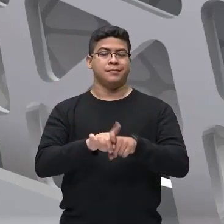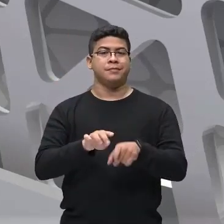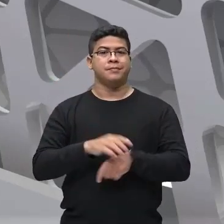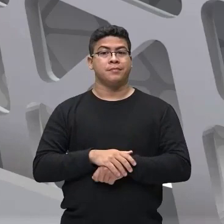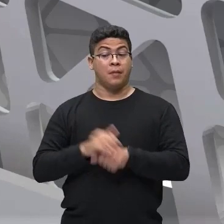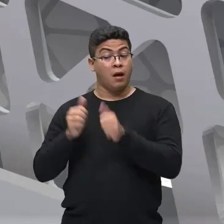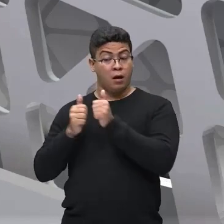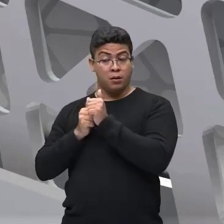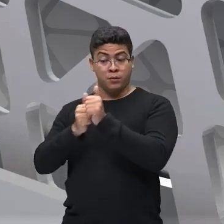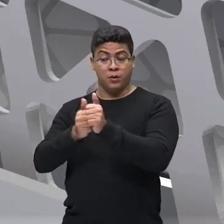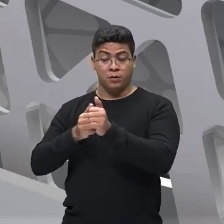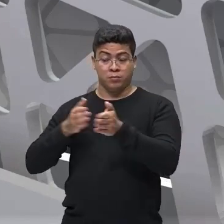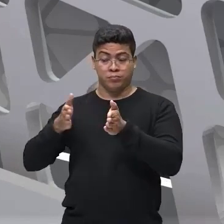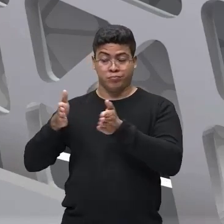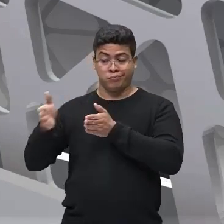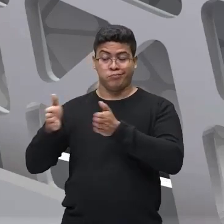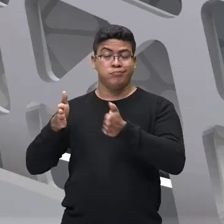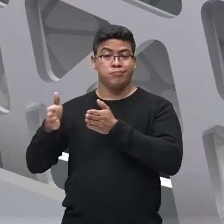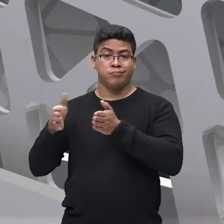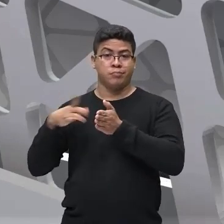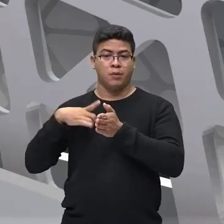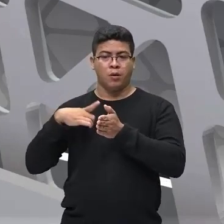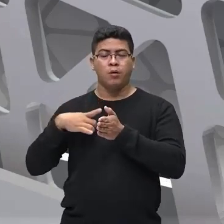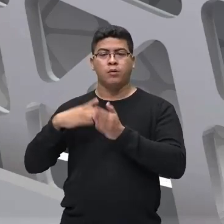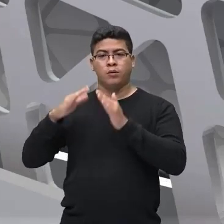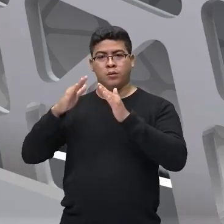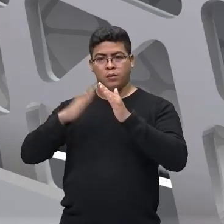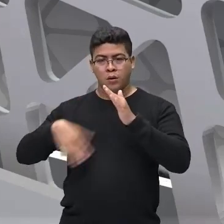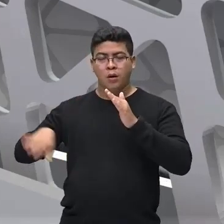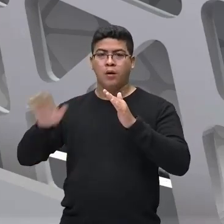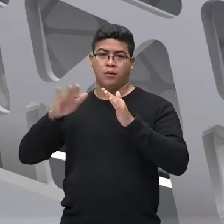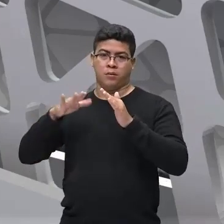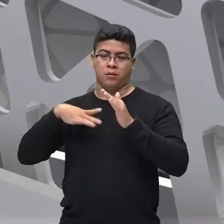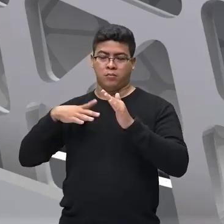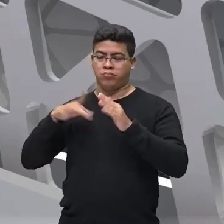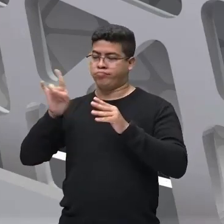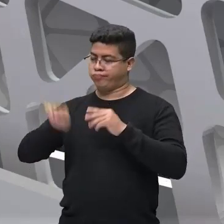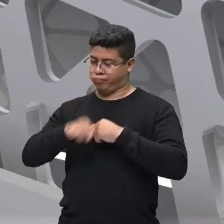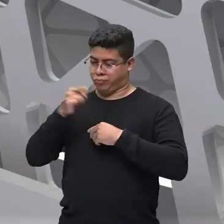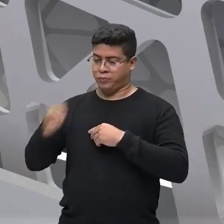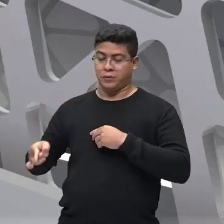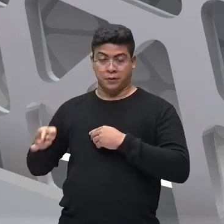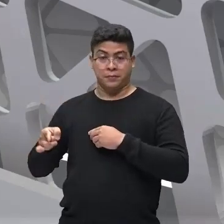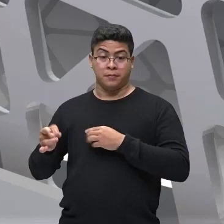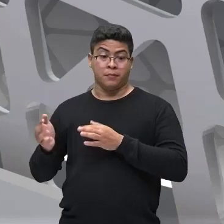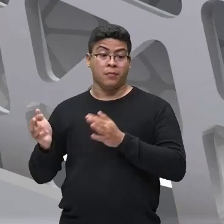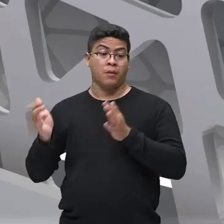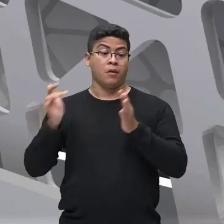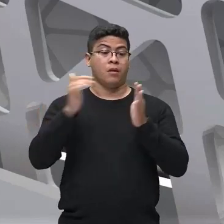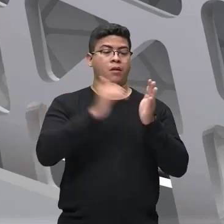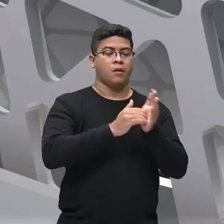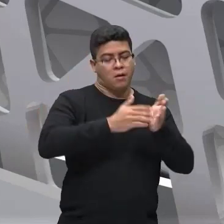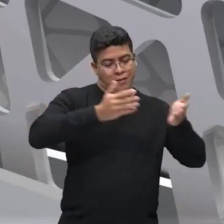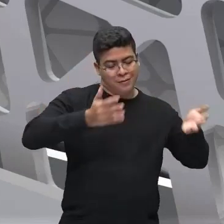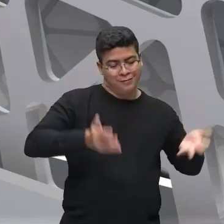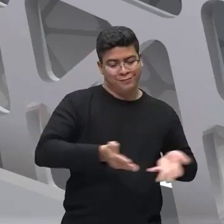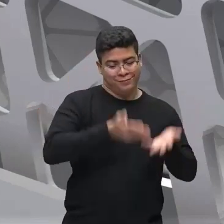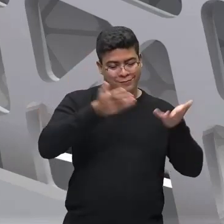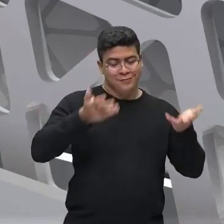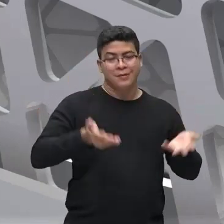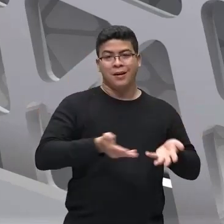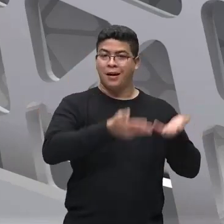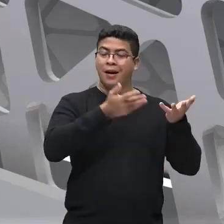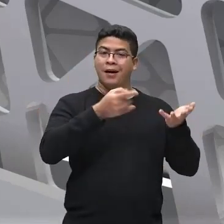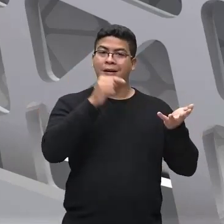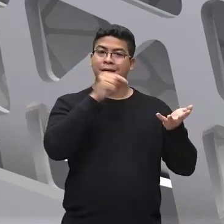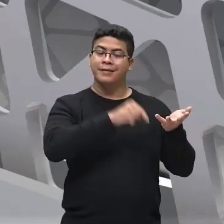do período em que os terreiros foram proibidos. E ao mesmo tempo esta exaltação, porque quem